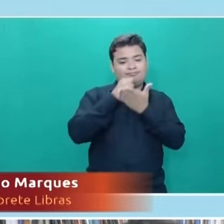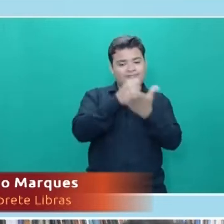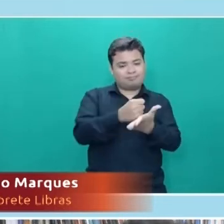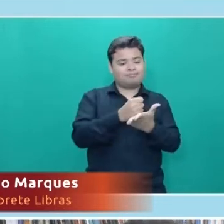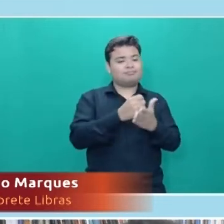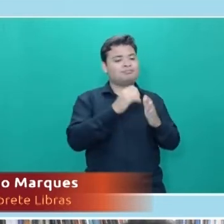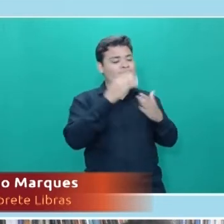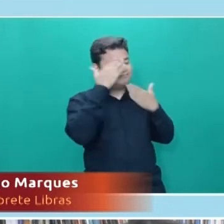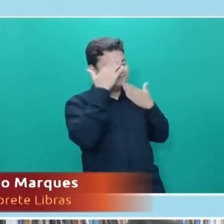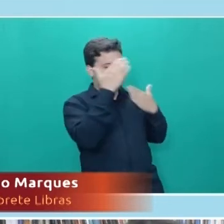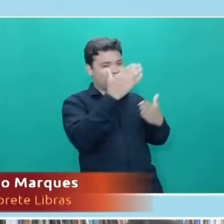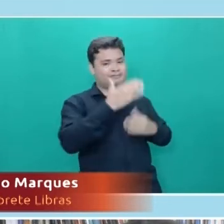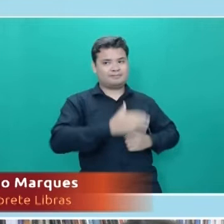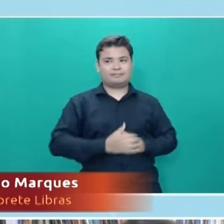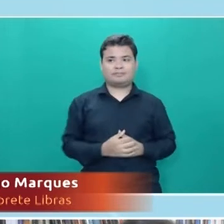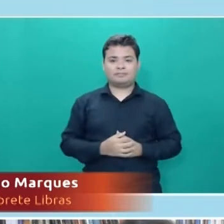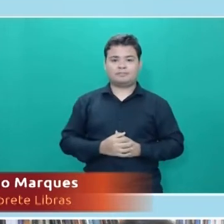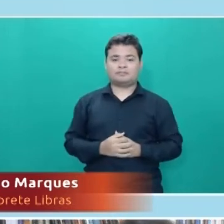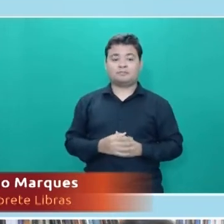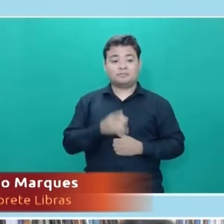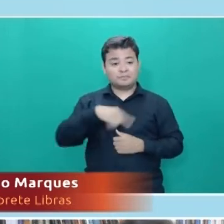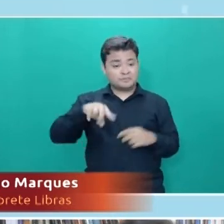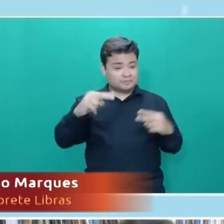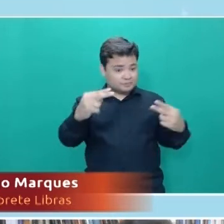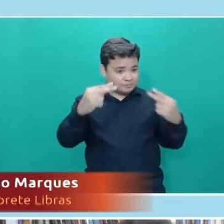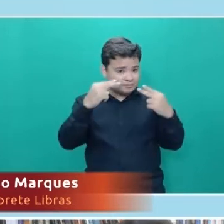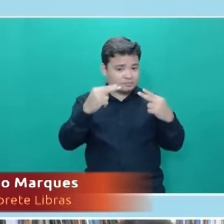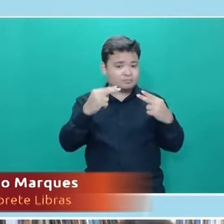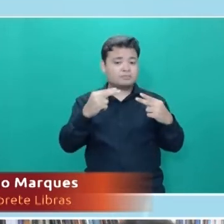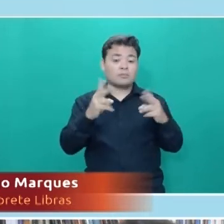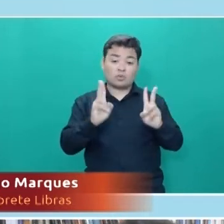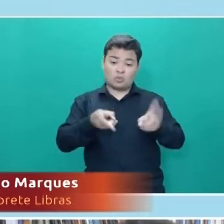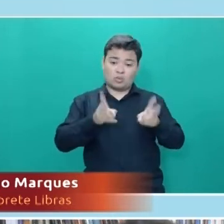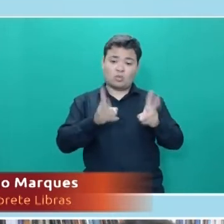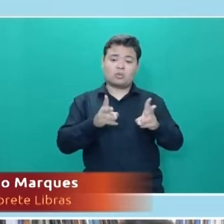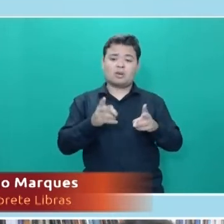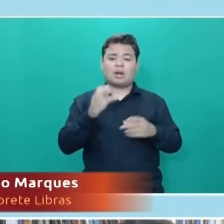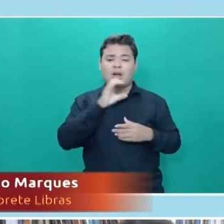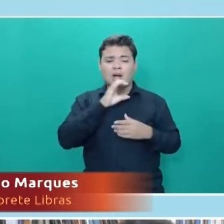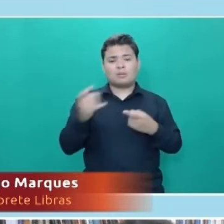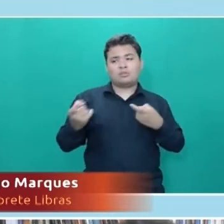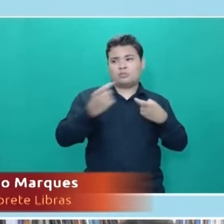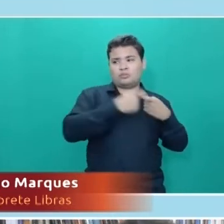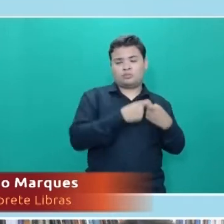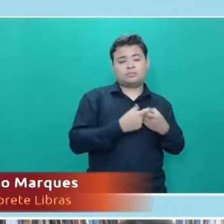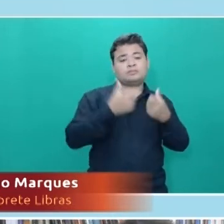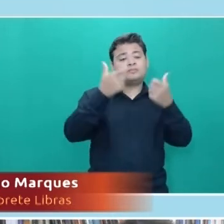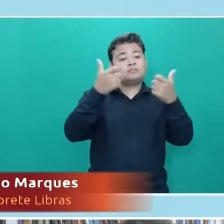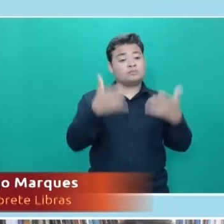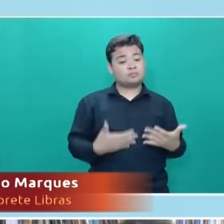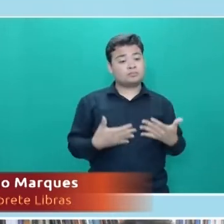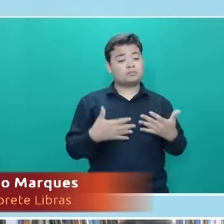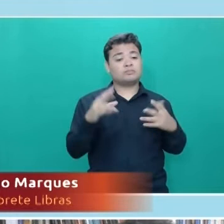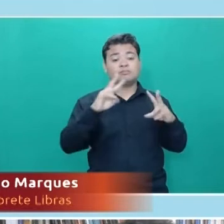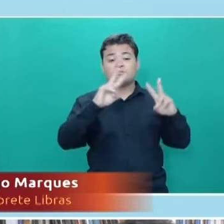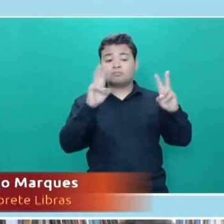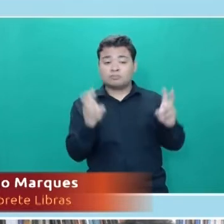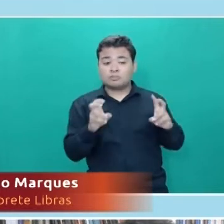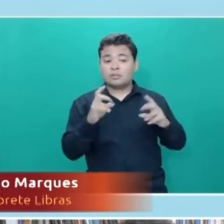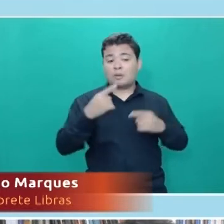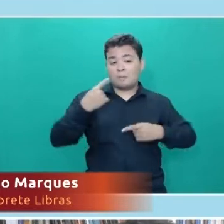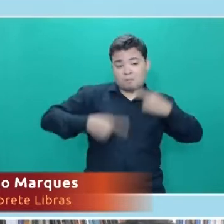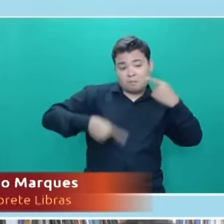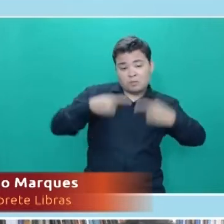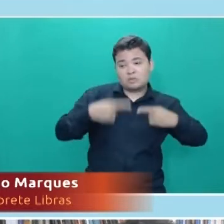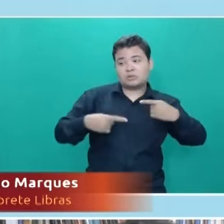obrigado. E você que está nos assistindo, não sai daí não, porque daqui a pouquinho a gente volta para falar um pouco mais sobre política, também